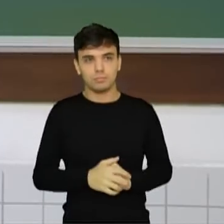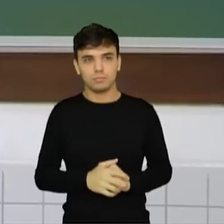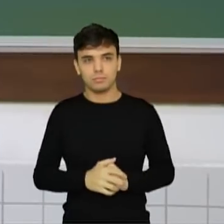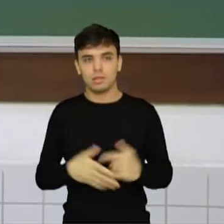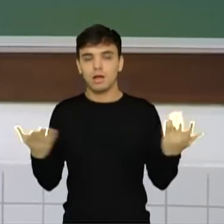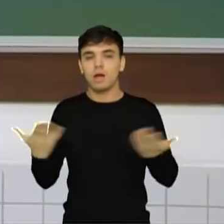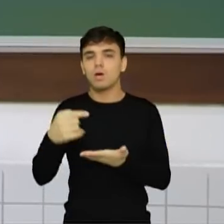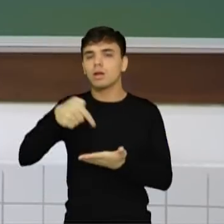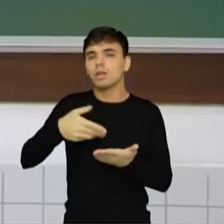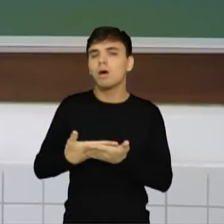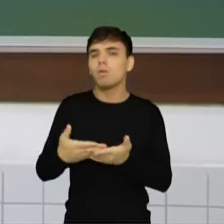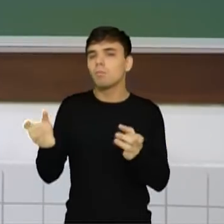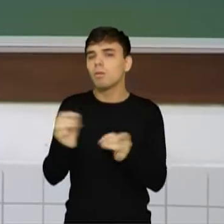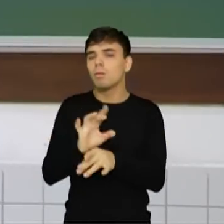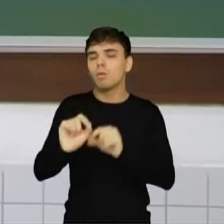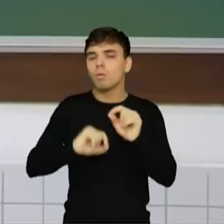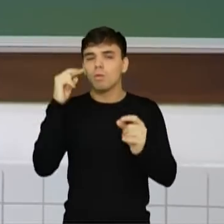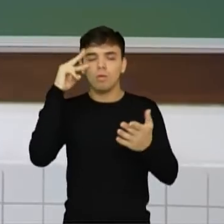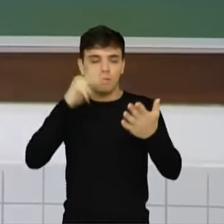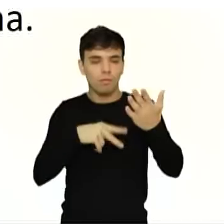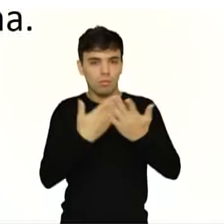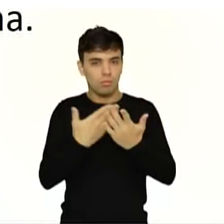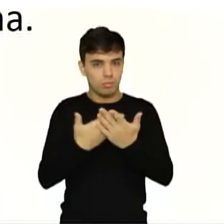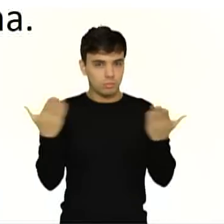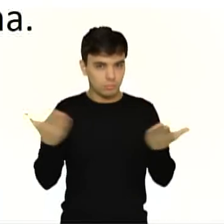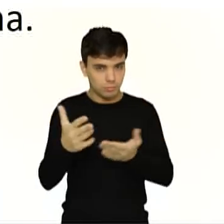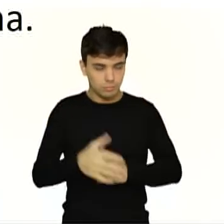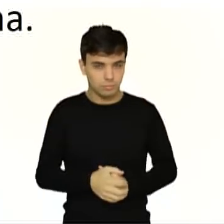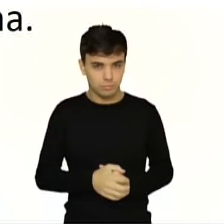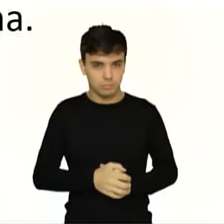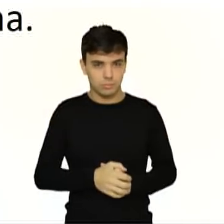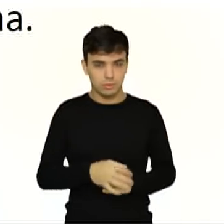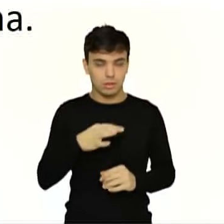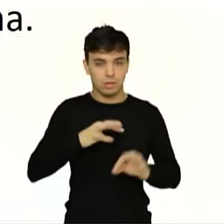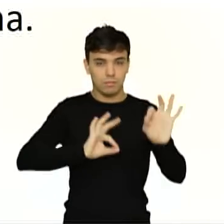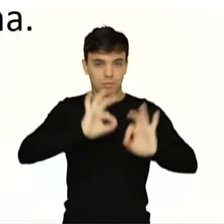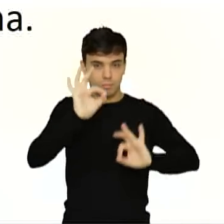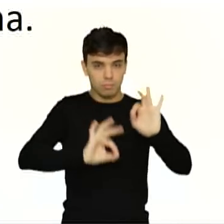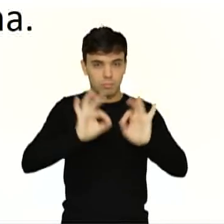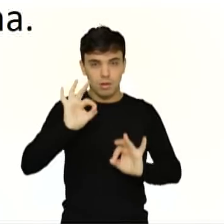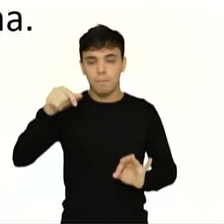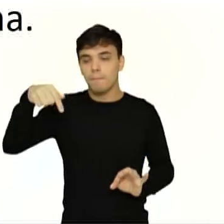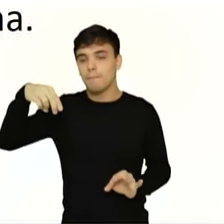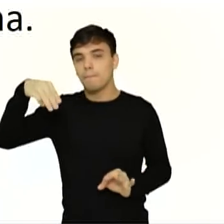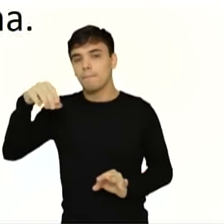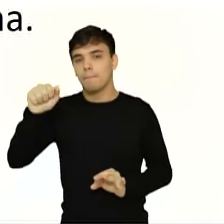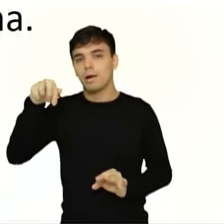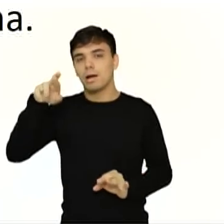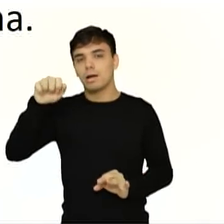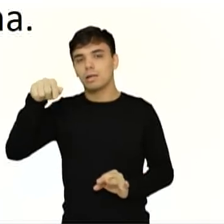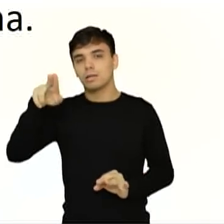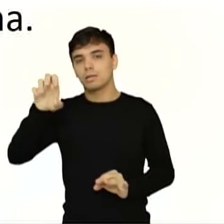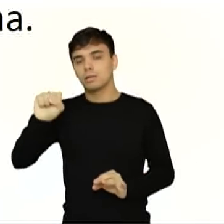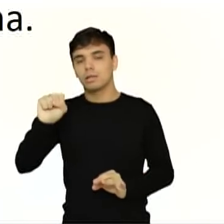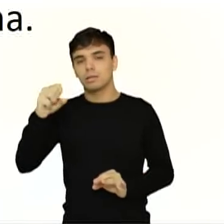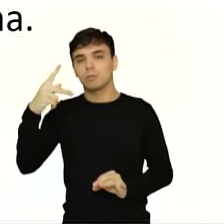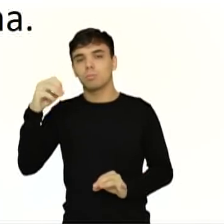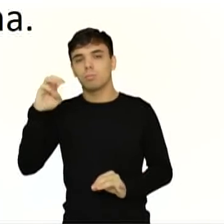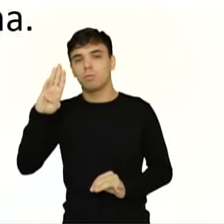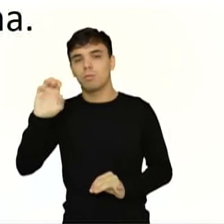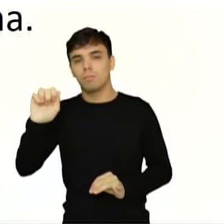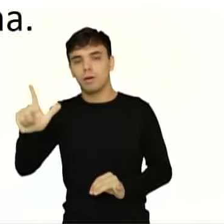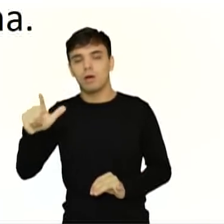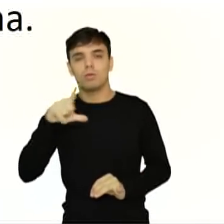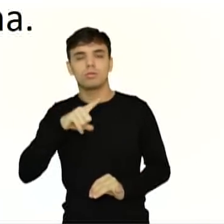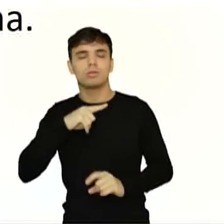para concluir, o que, que nós vimos então na aula de hoje? As reformas de Marquês de Pombal que endureciam o controle